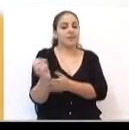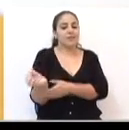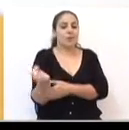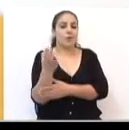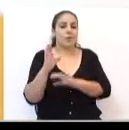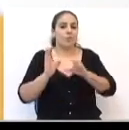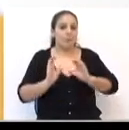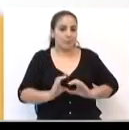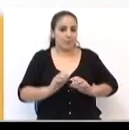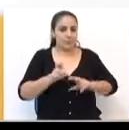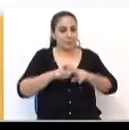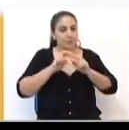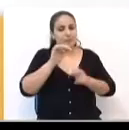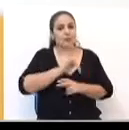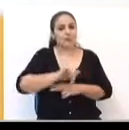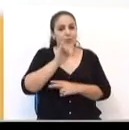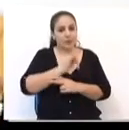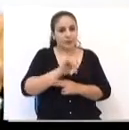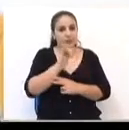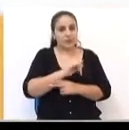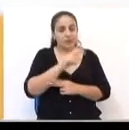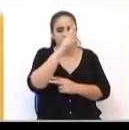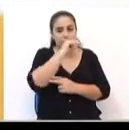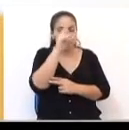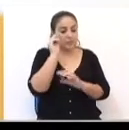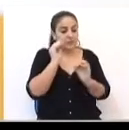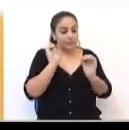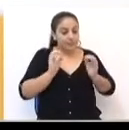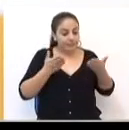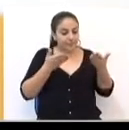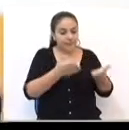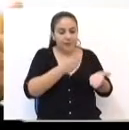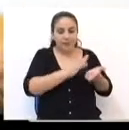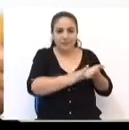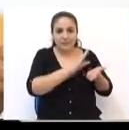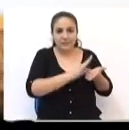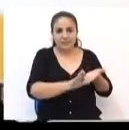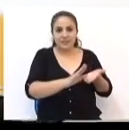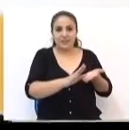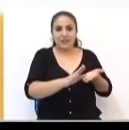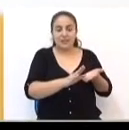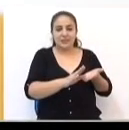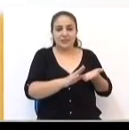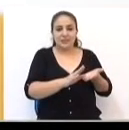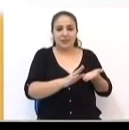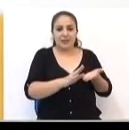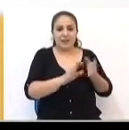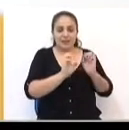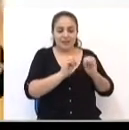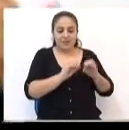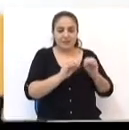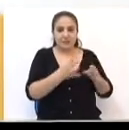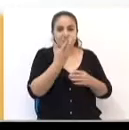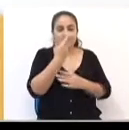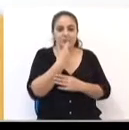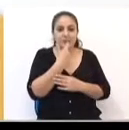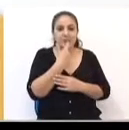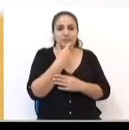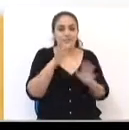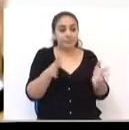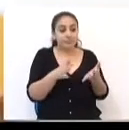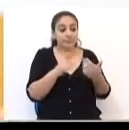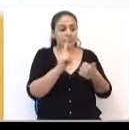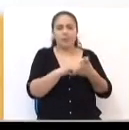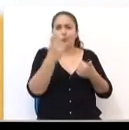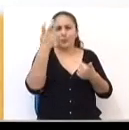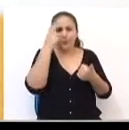que é muito importante que o poder público atue diretamente na educação das crianças, fornecendo alternativas, sejam oficinas culturais, de dança,